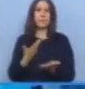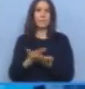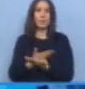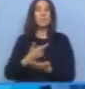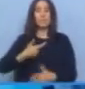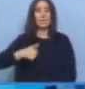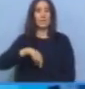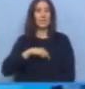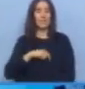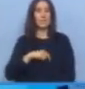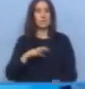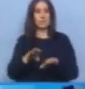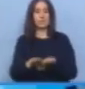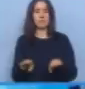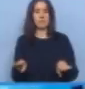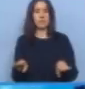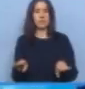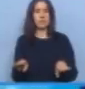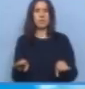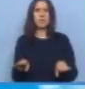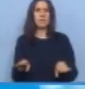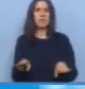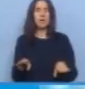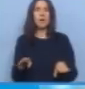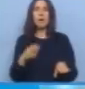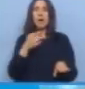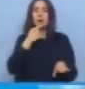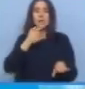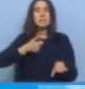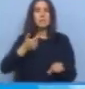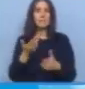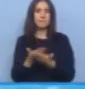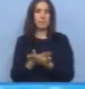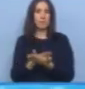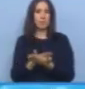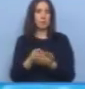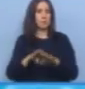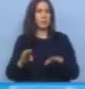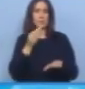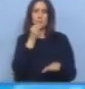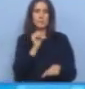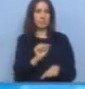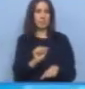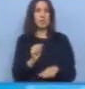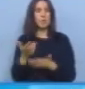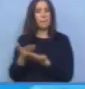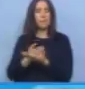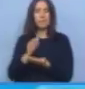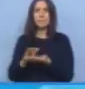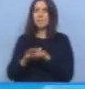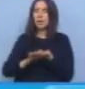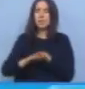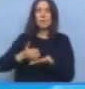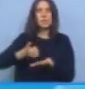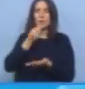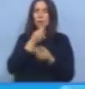para nós a mesa não conta se não tiver o pão. Não conta mesmo para comer. O pão é mesmo o alimento base para